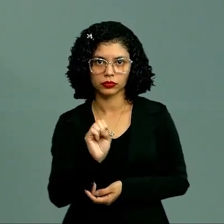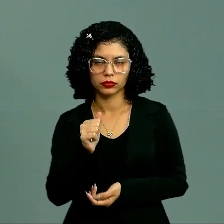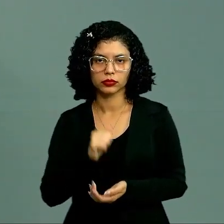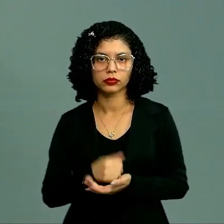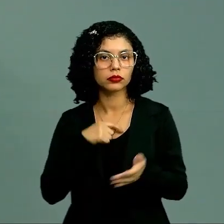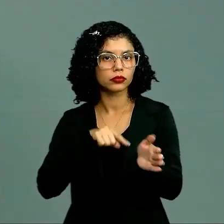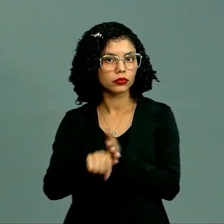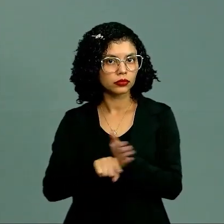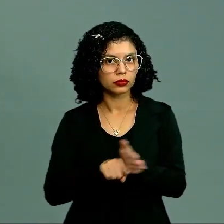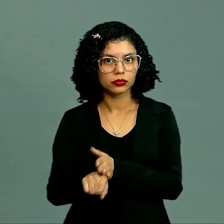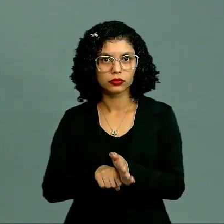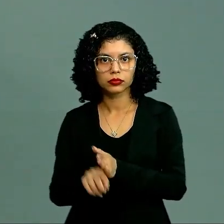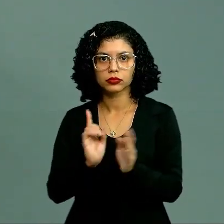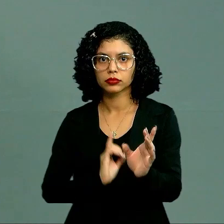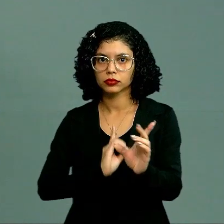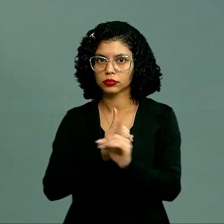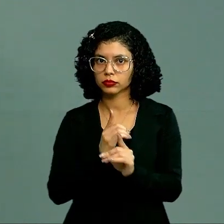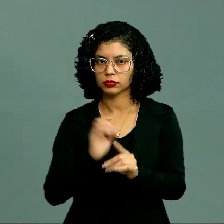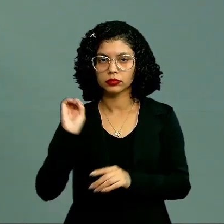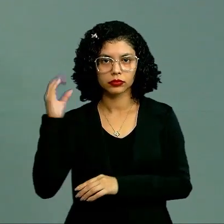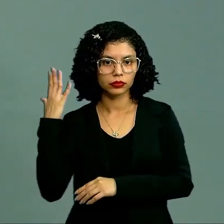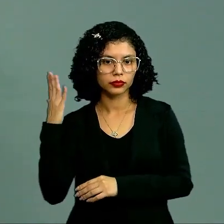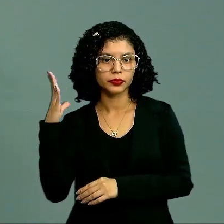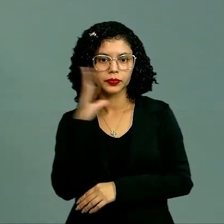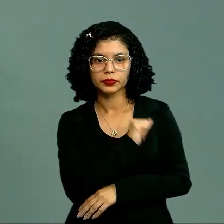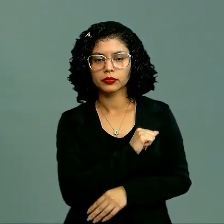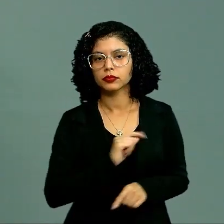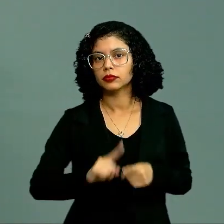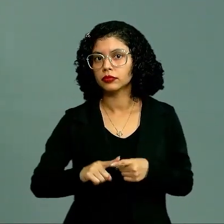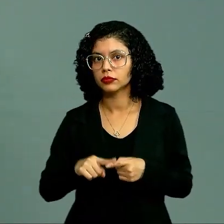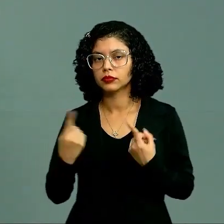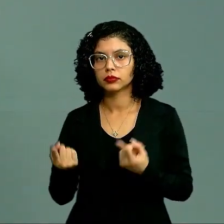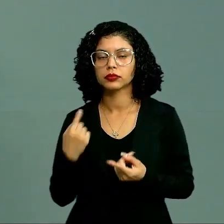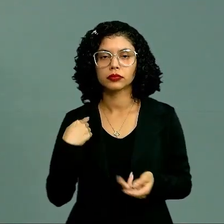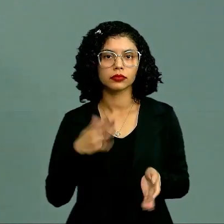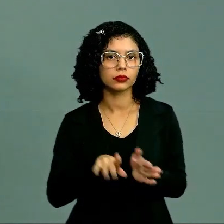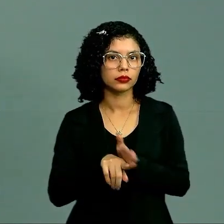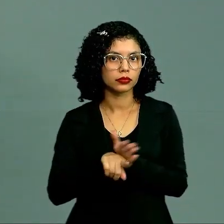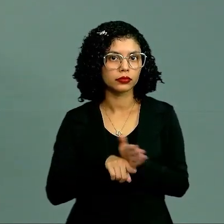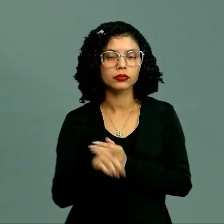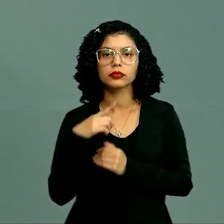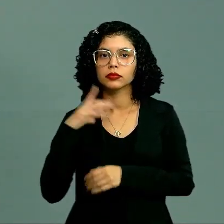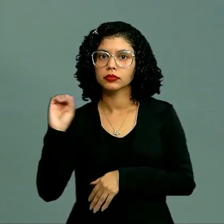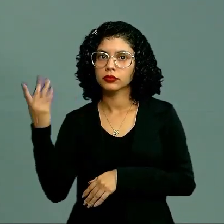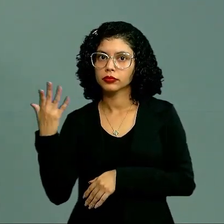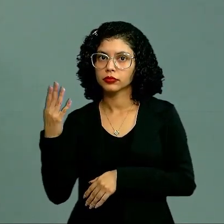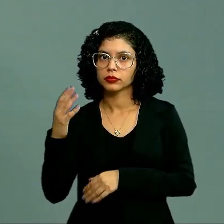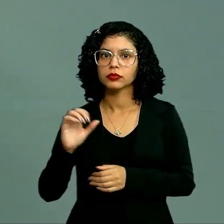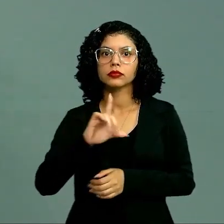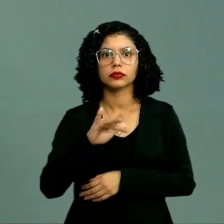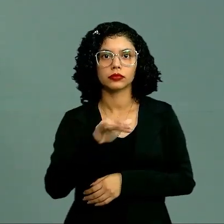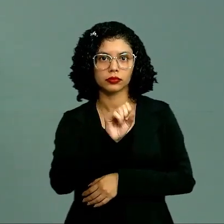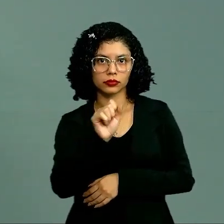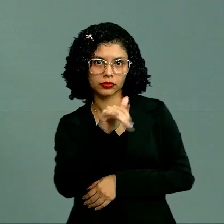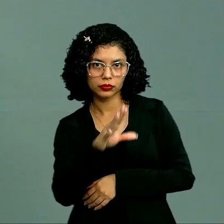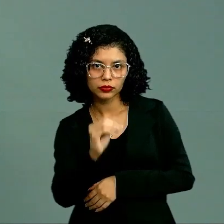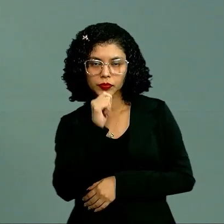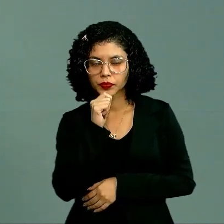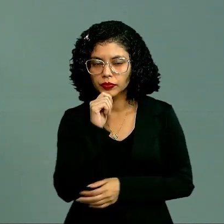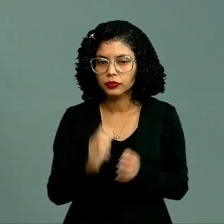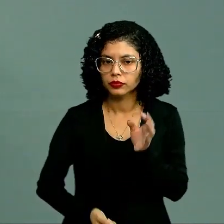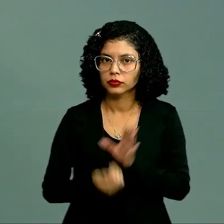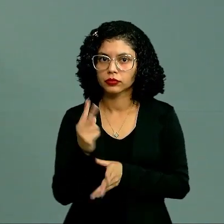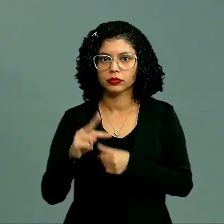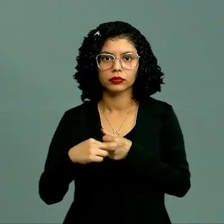fazendo uma pesquisa e eu descobri por acaso. Nessa minha pesquisa, eu causei uma lesão e automaticamente gerou